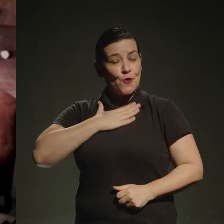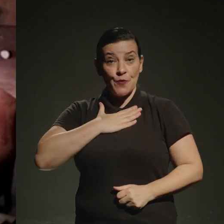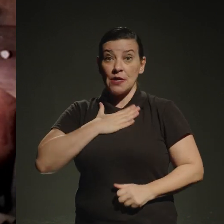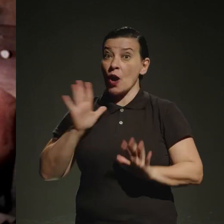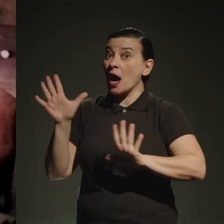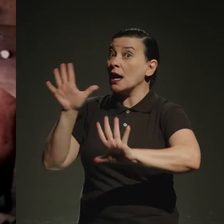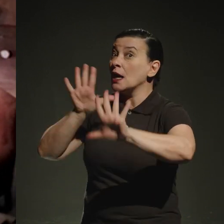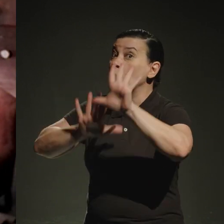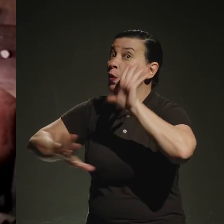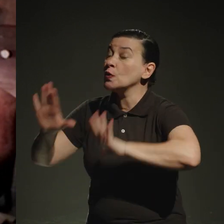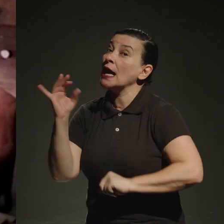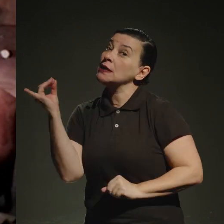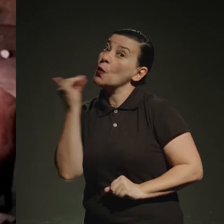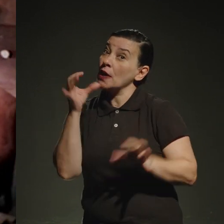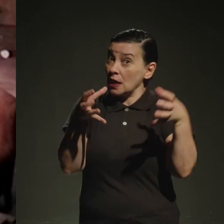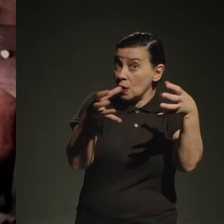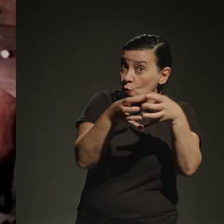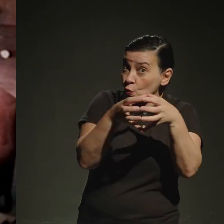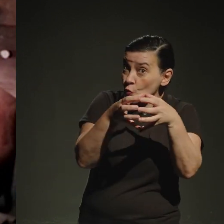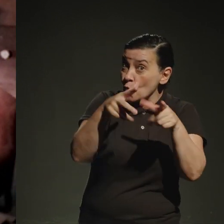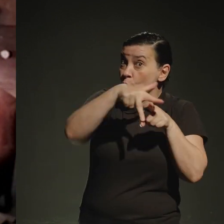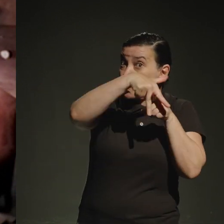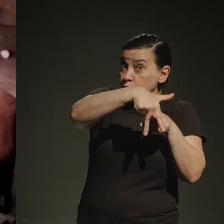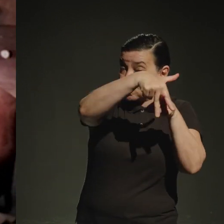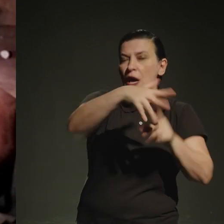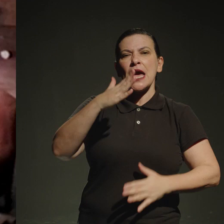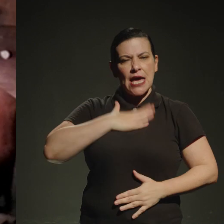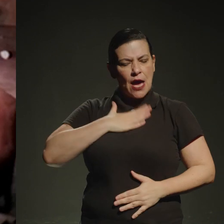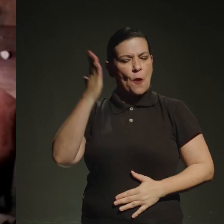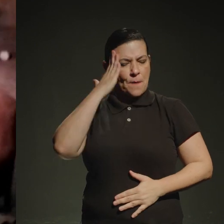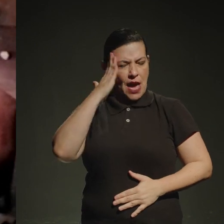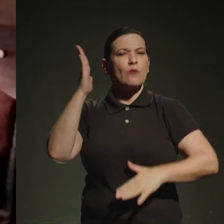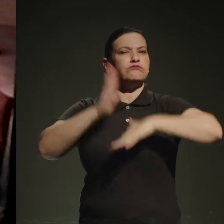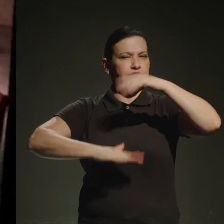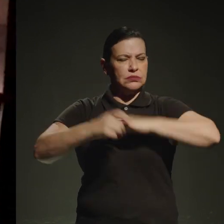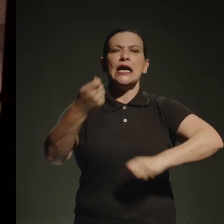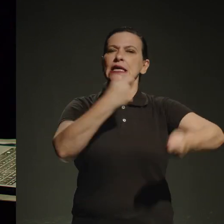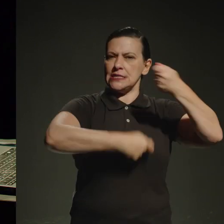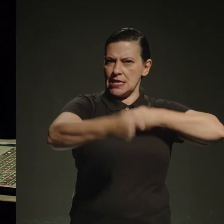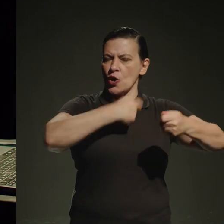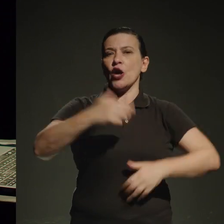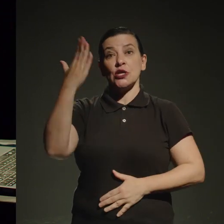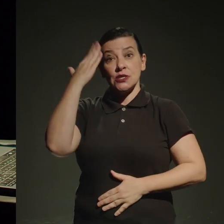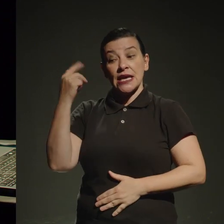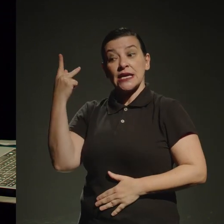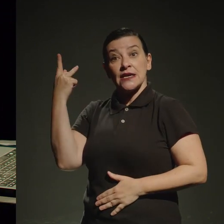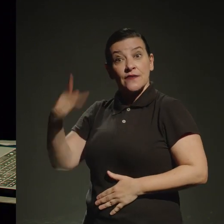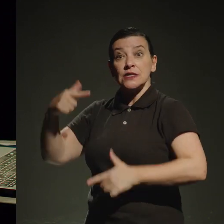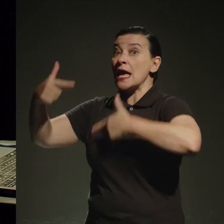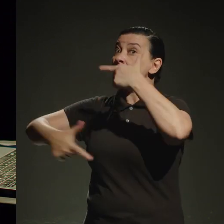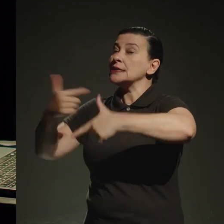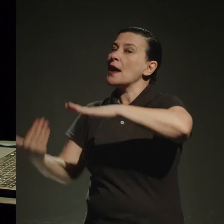E não te metas em assuntos de cavalaria, que disso entendo eu. It's my business, dear. Limita-te ao teu ofício